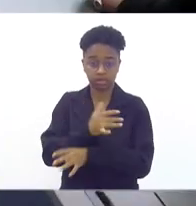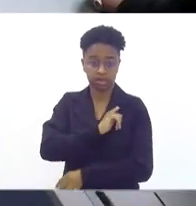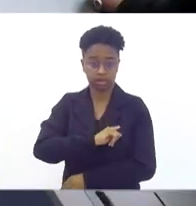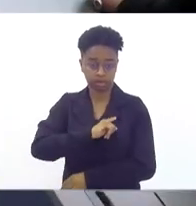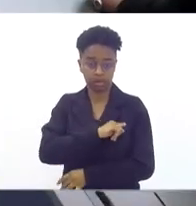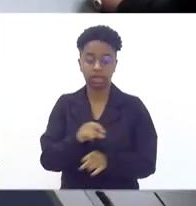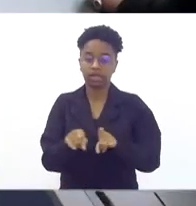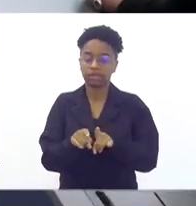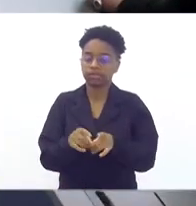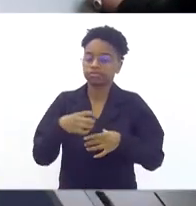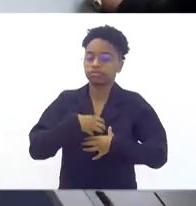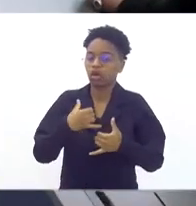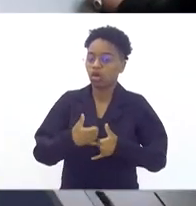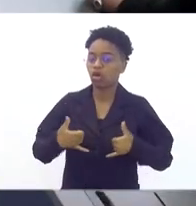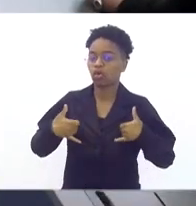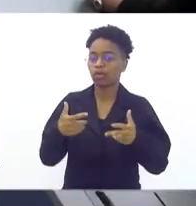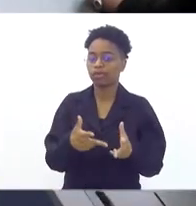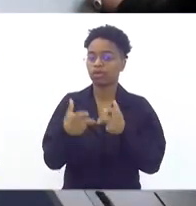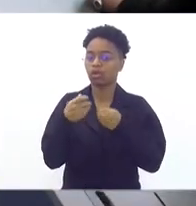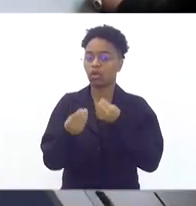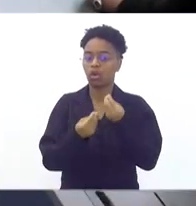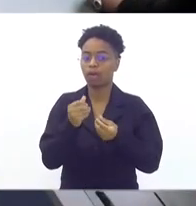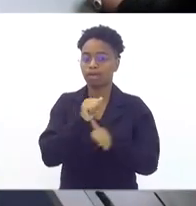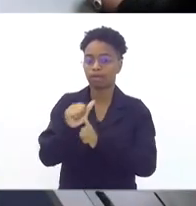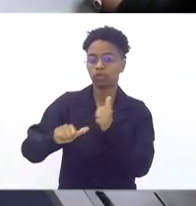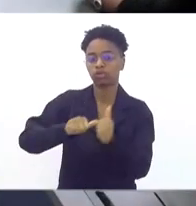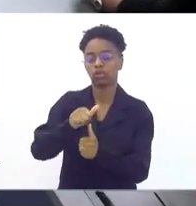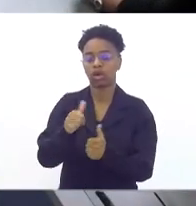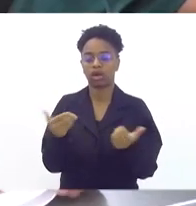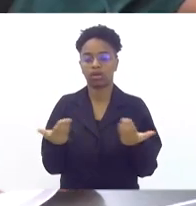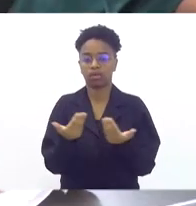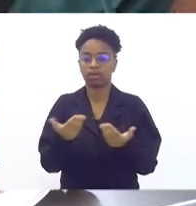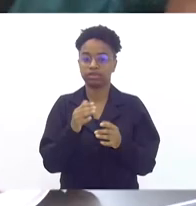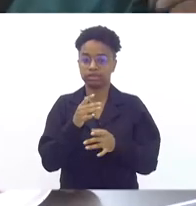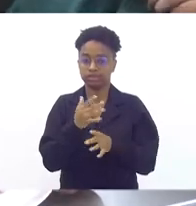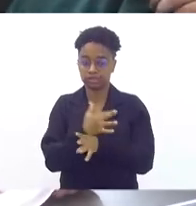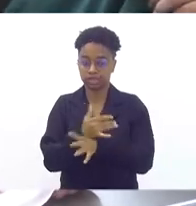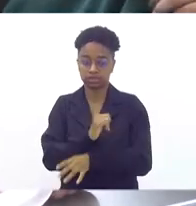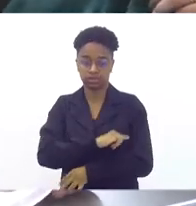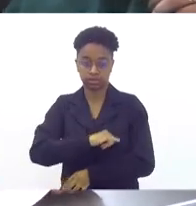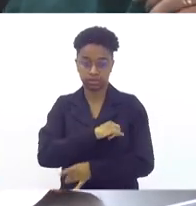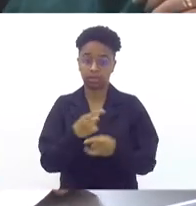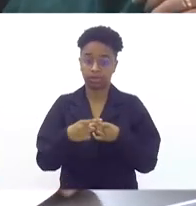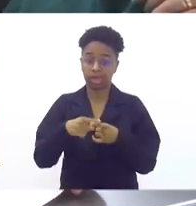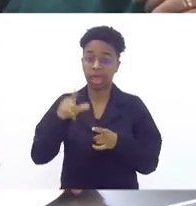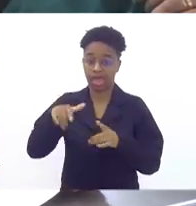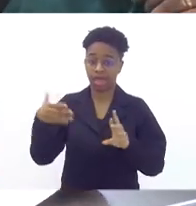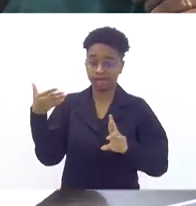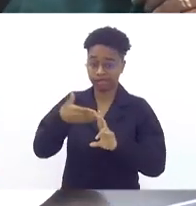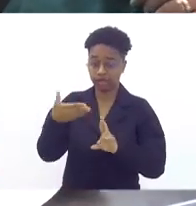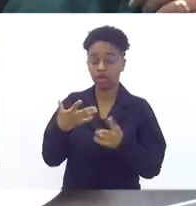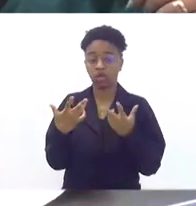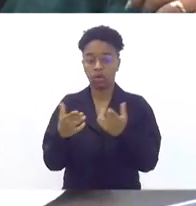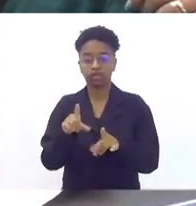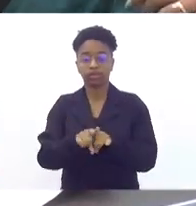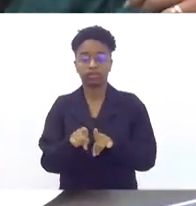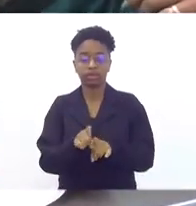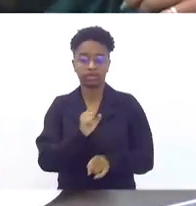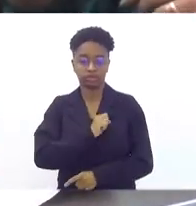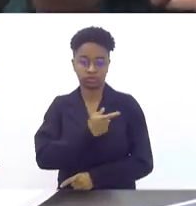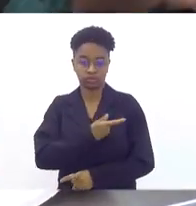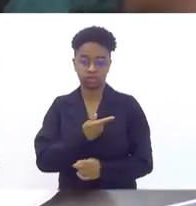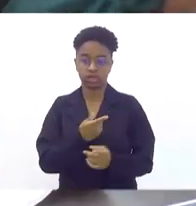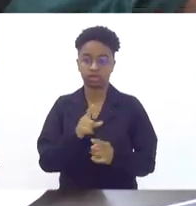orgulha muito ver o que se transformou a cidade de Itaboraí hoje né que é uma referência como essa São Gonçalo também com a chegada do Capitão